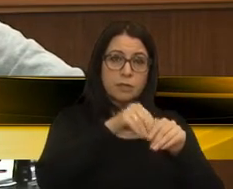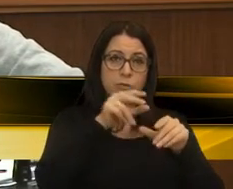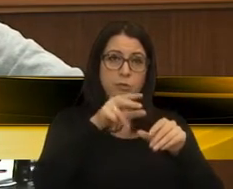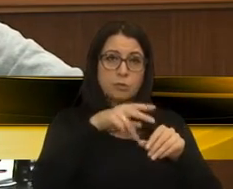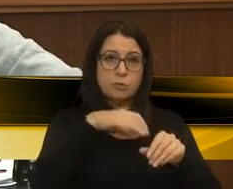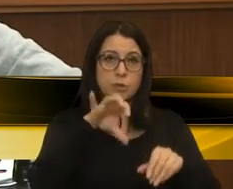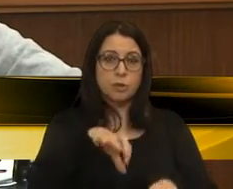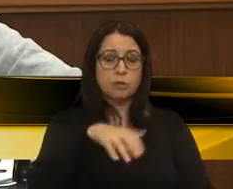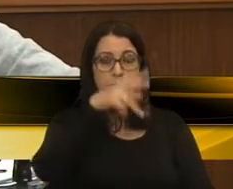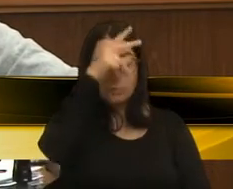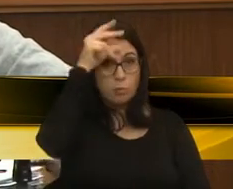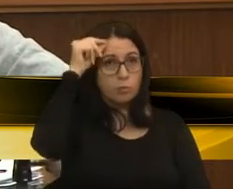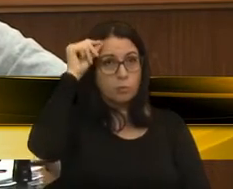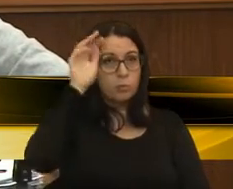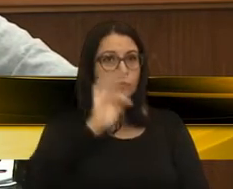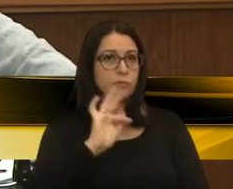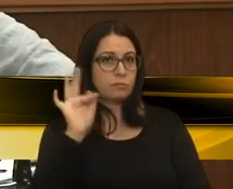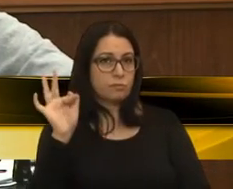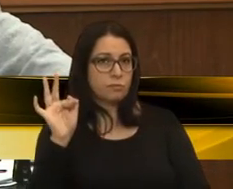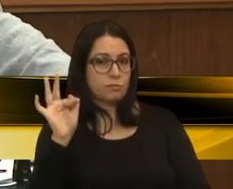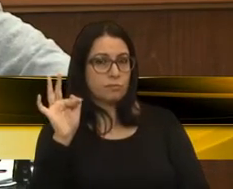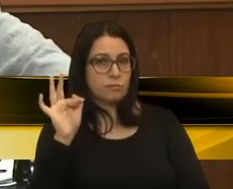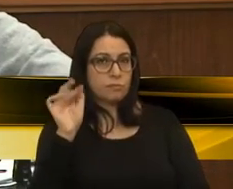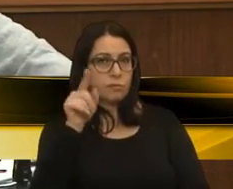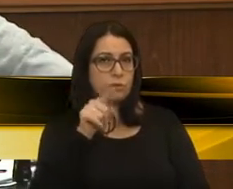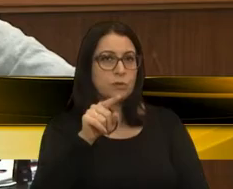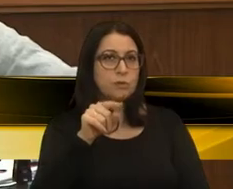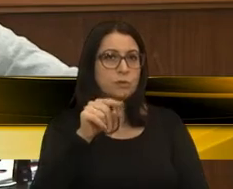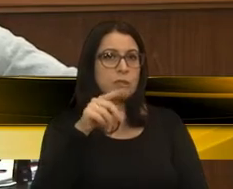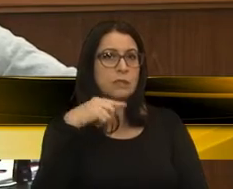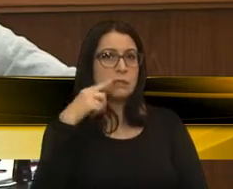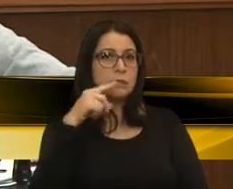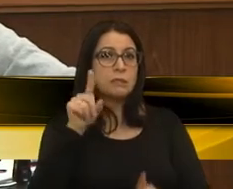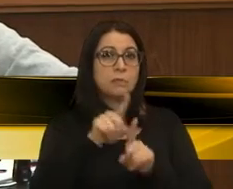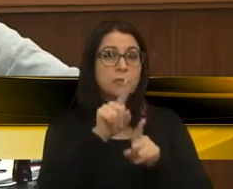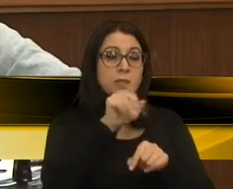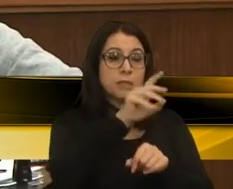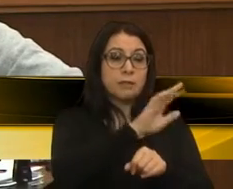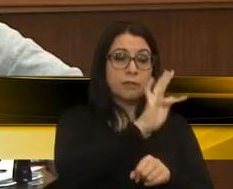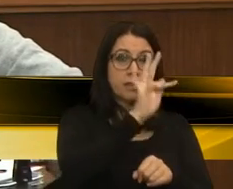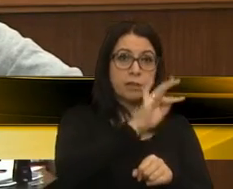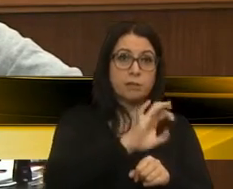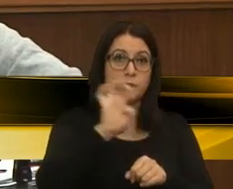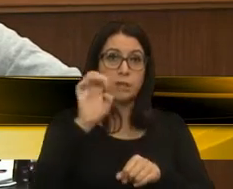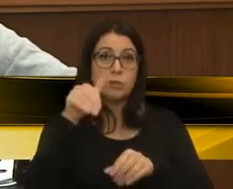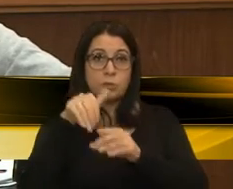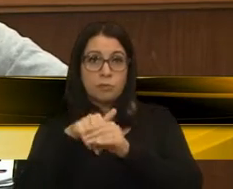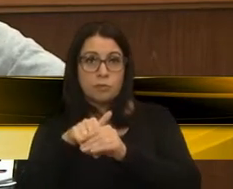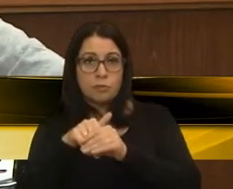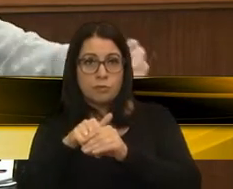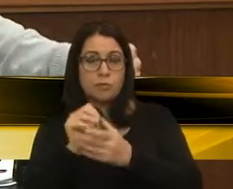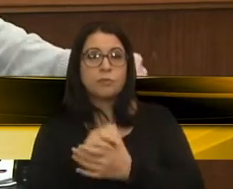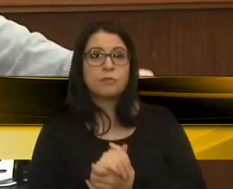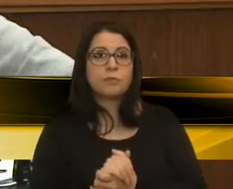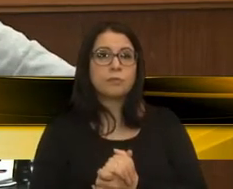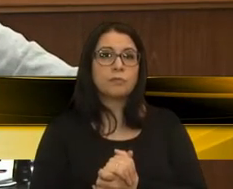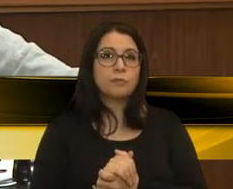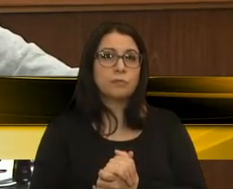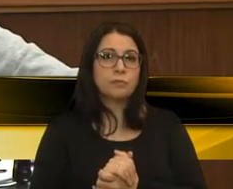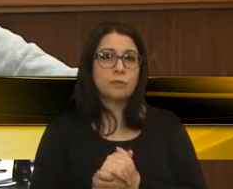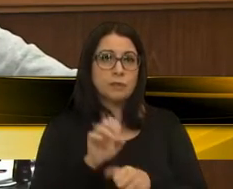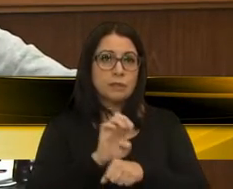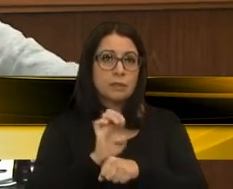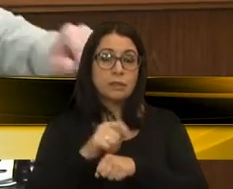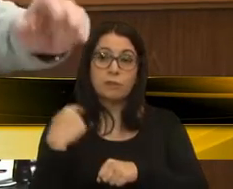né? Na esfera federal, os deputados federal votam, na esfera estadual, os estadual votam, na esfera municipal vai para a Câmara